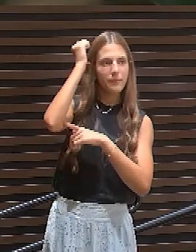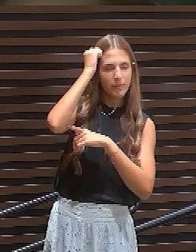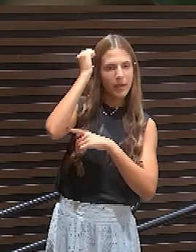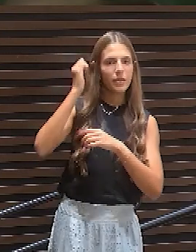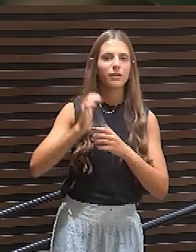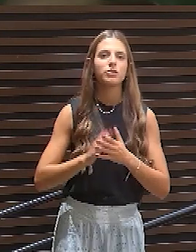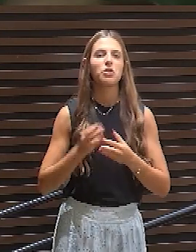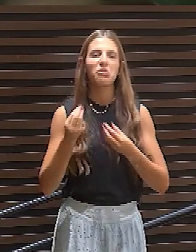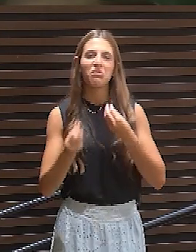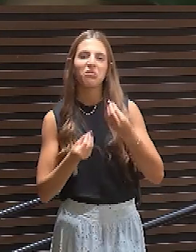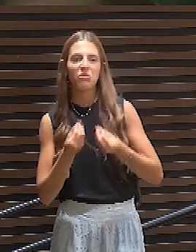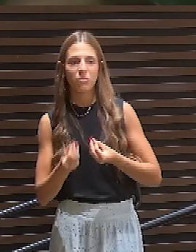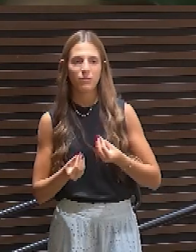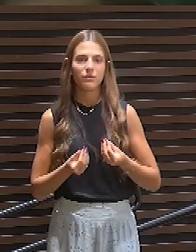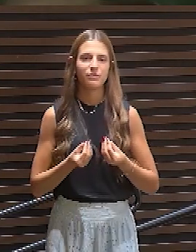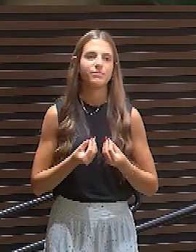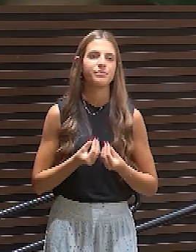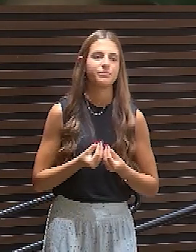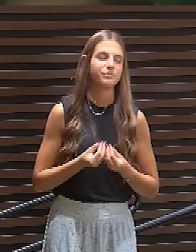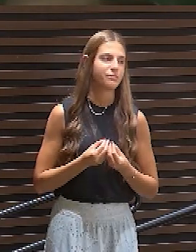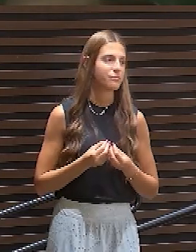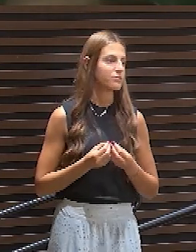isso?